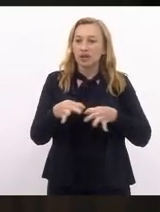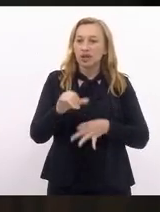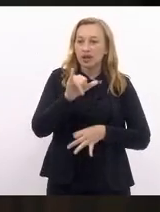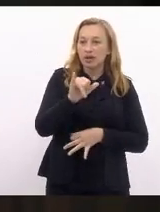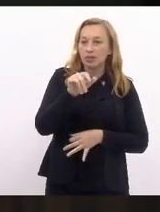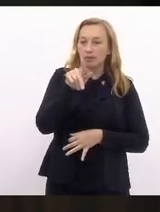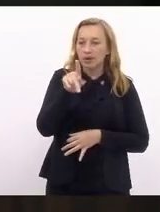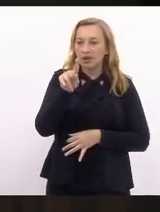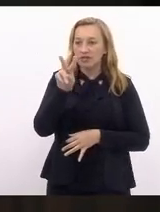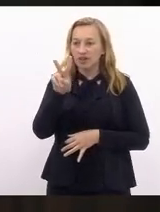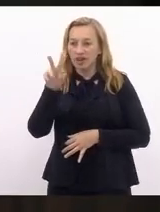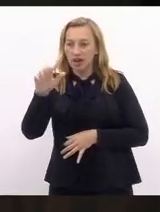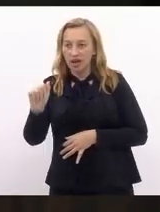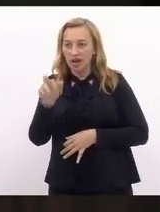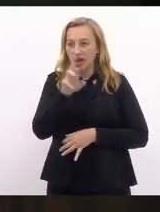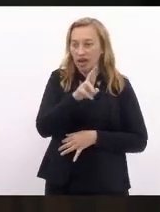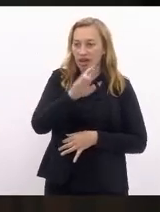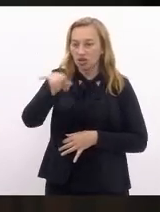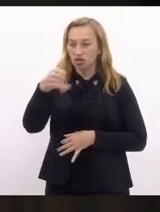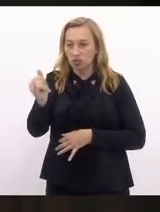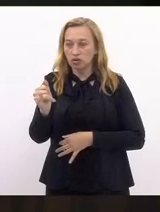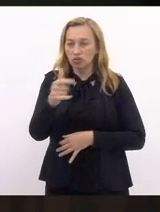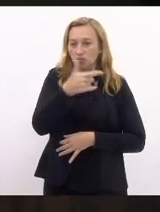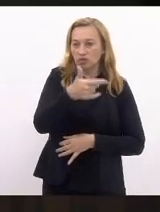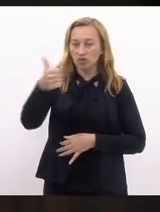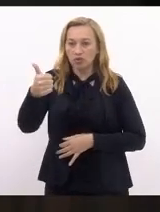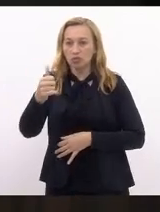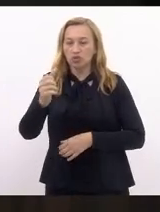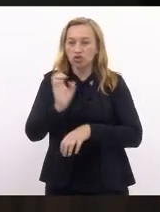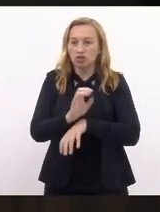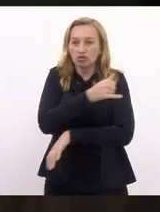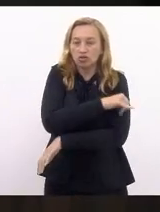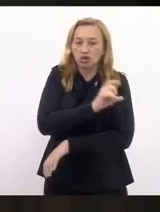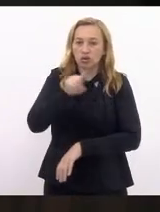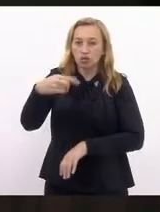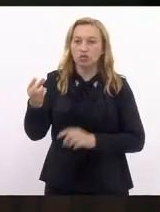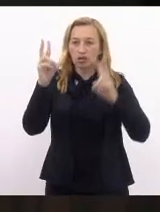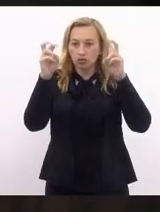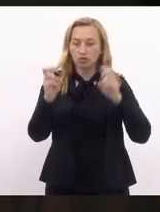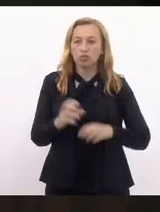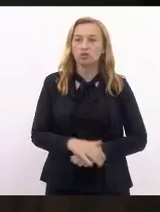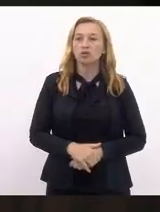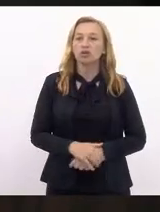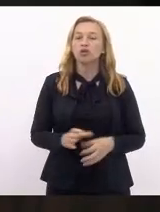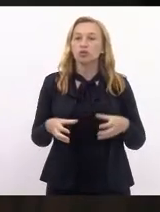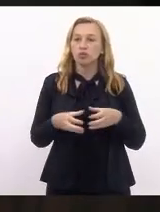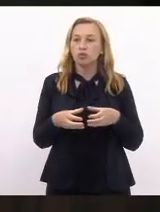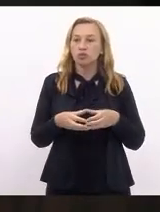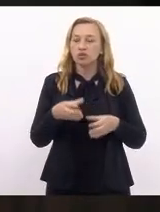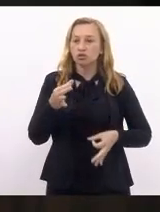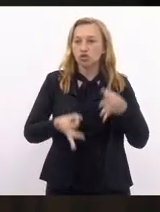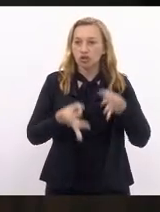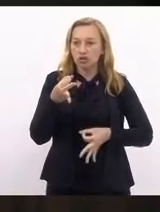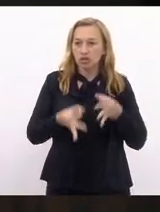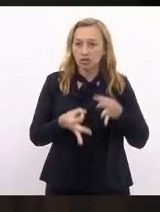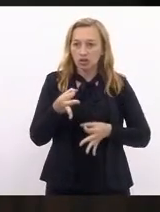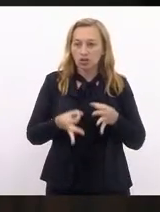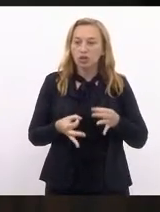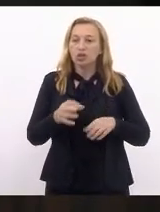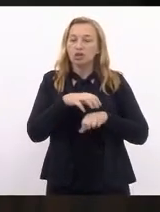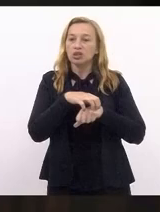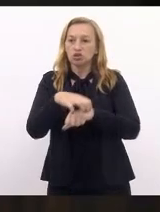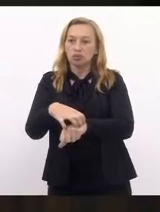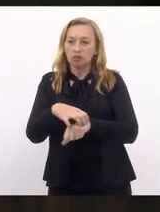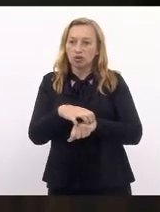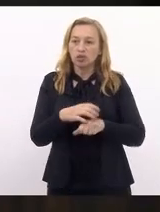RJ 2014 Rio de Janeiro e dá outras providências pareceres das comissões quais são os tipos de